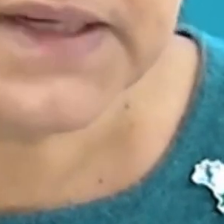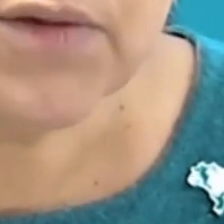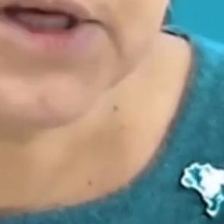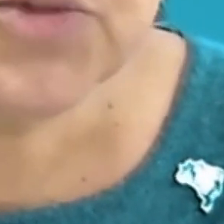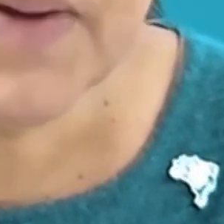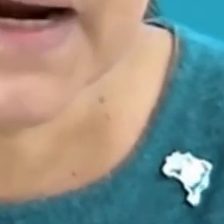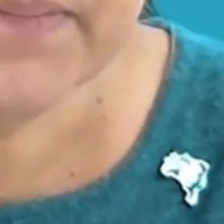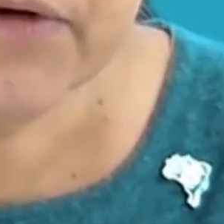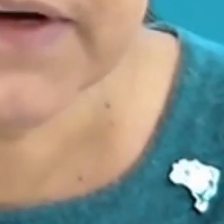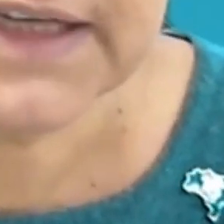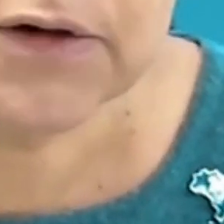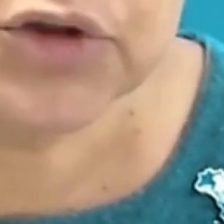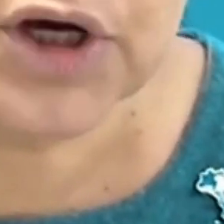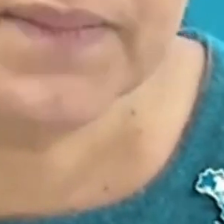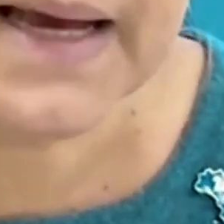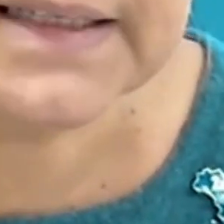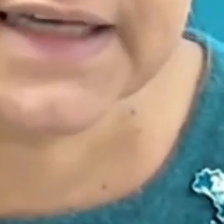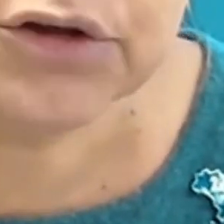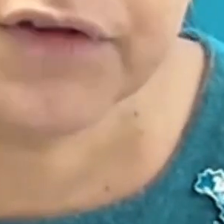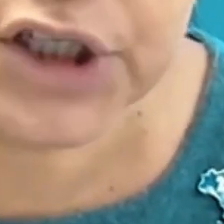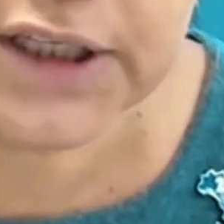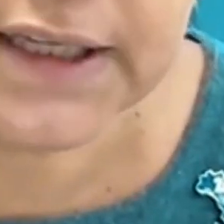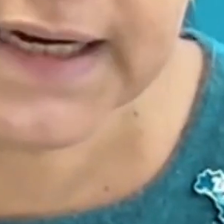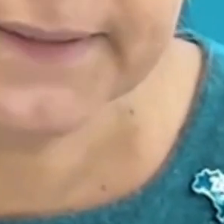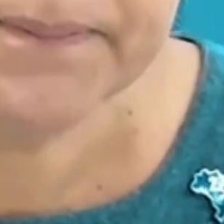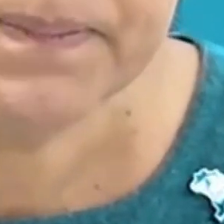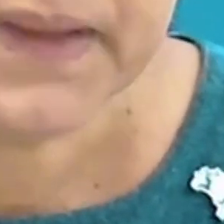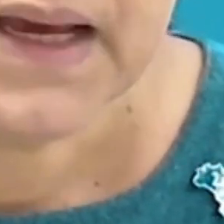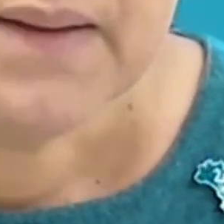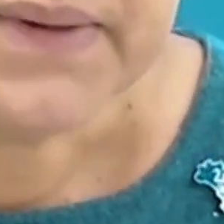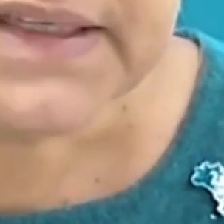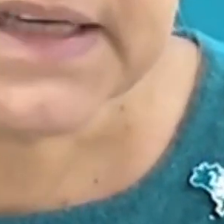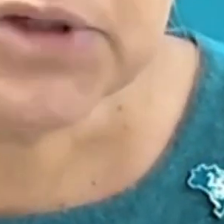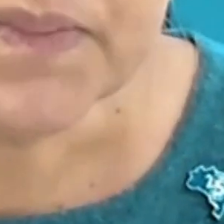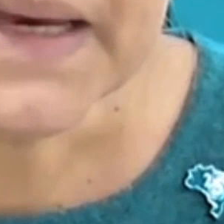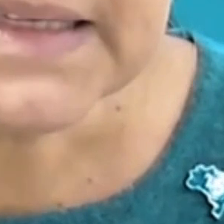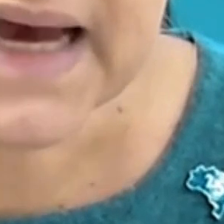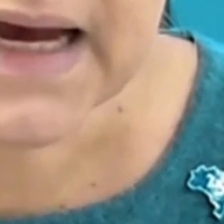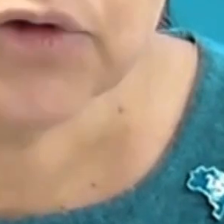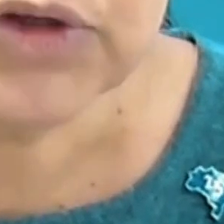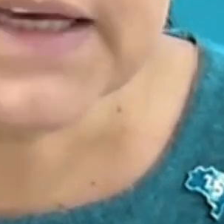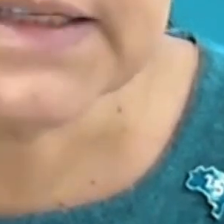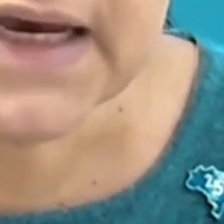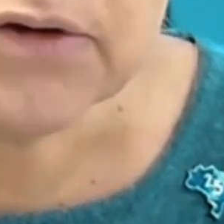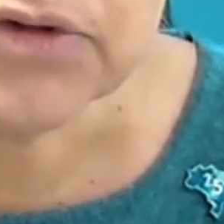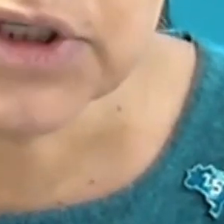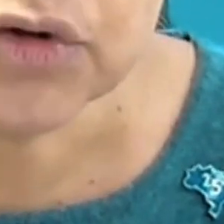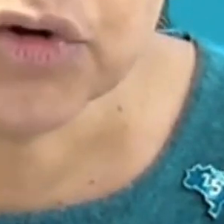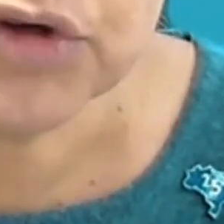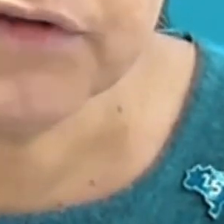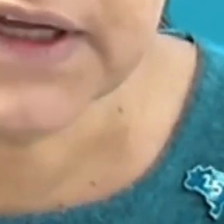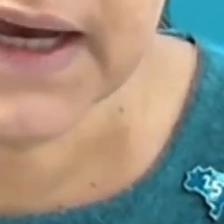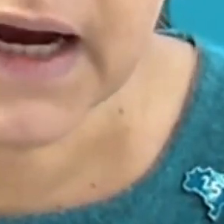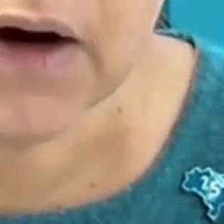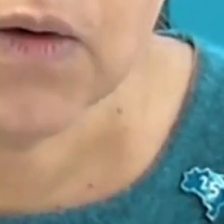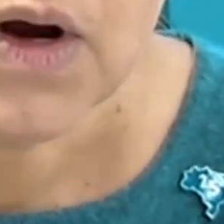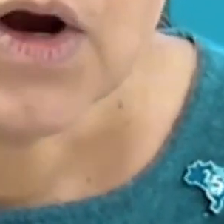Covid-19, especialmente para aprovação de ampliação de faixa etária. Precisamos pensar no desenho dos estudos de vida